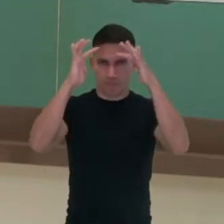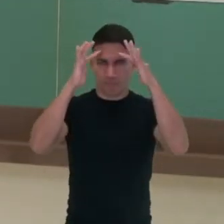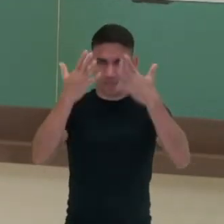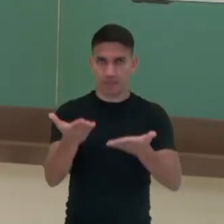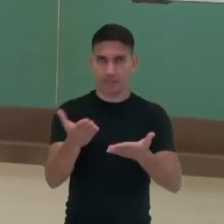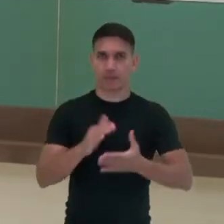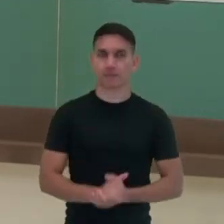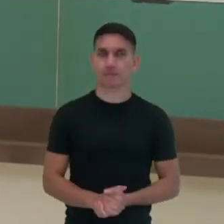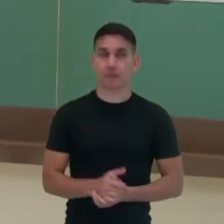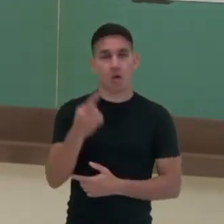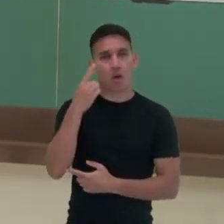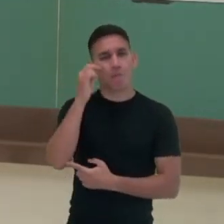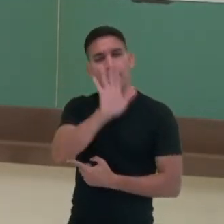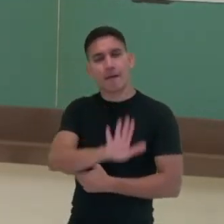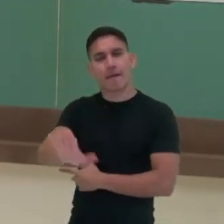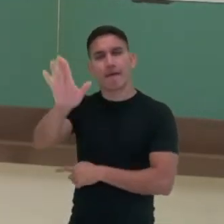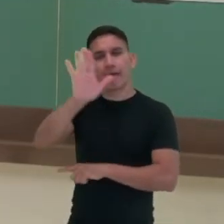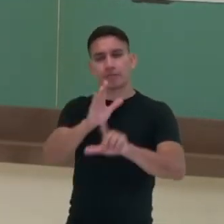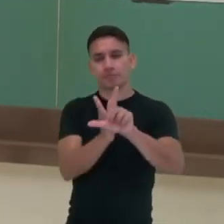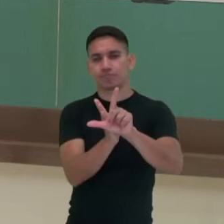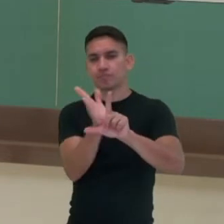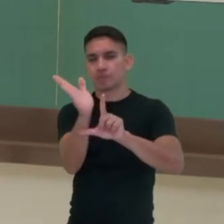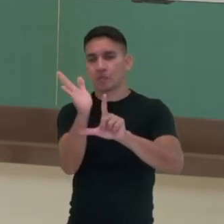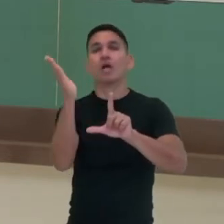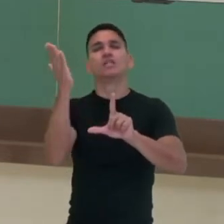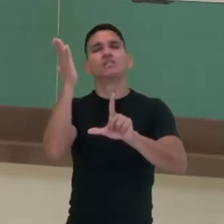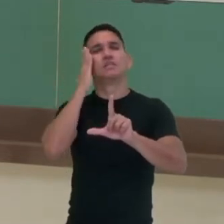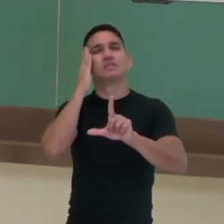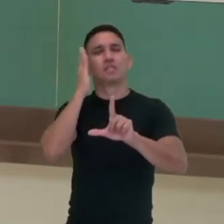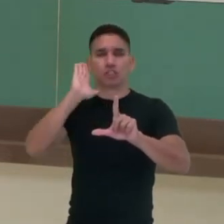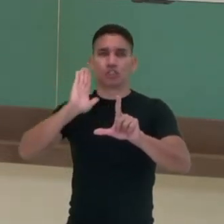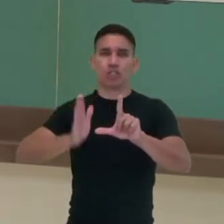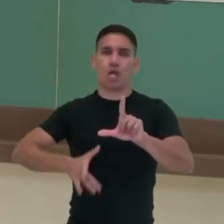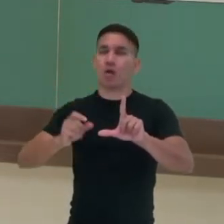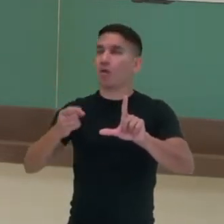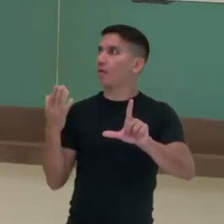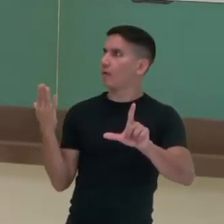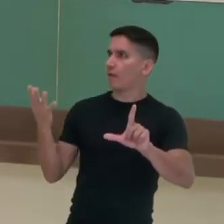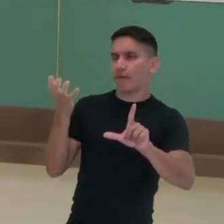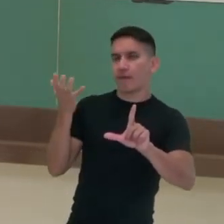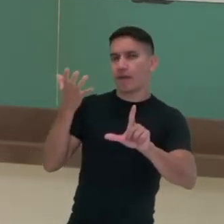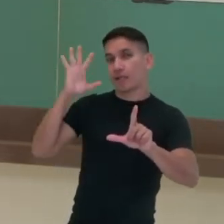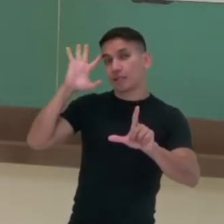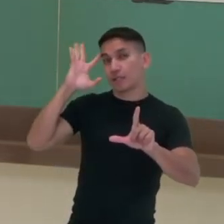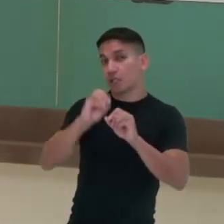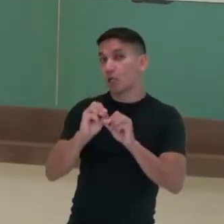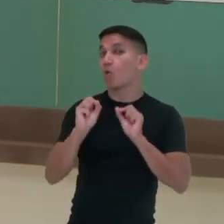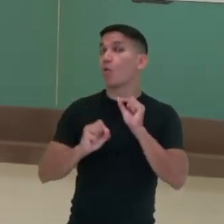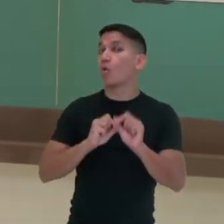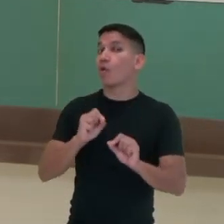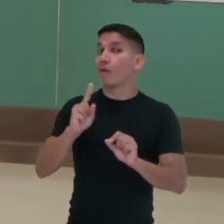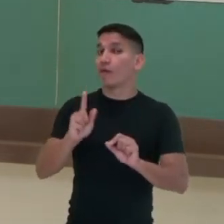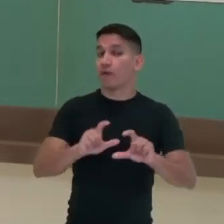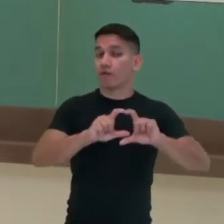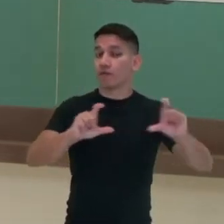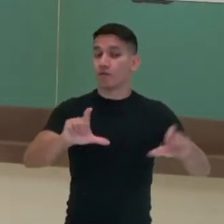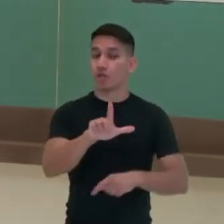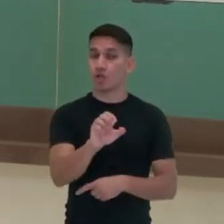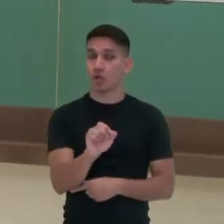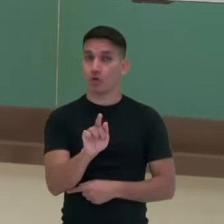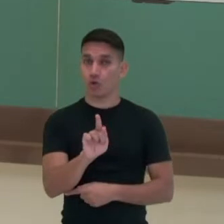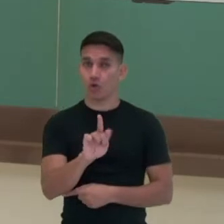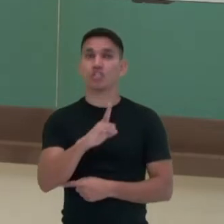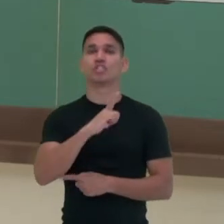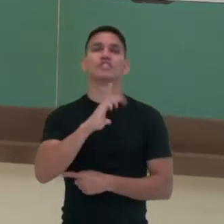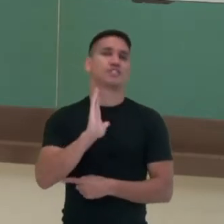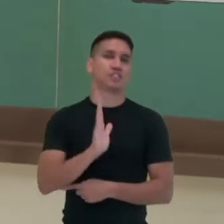pouquinho. Olhem para a figura. Já sabemos que nós queremos pensar em função logarítmica, né? Porque ele deu aqui o log, a função